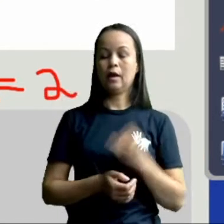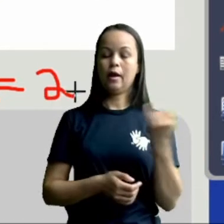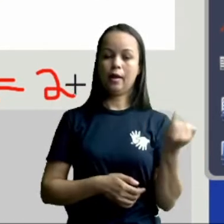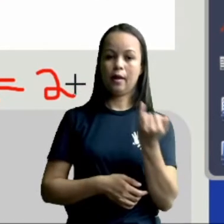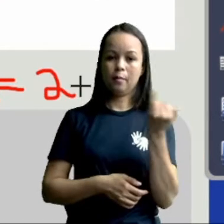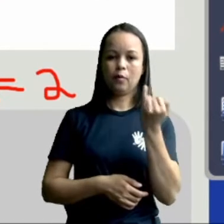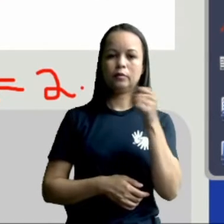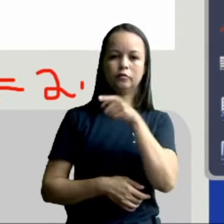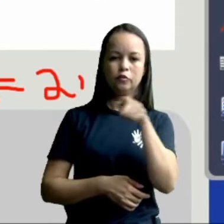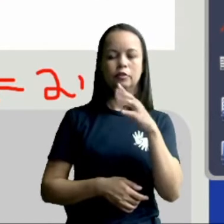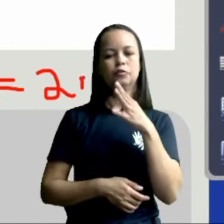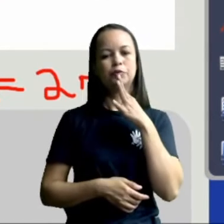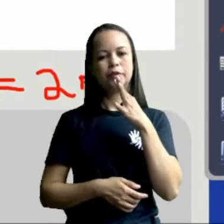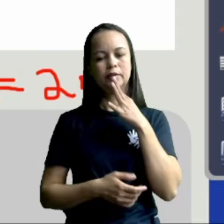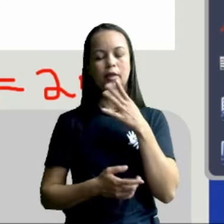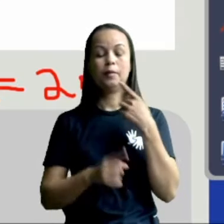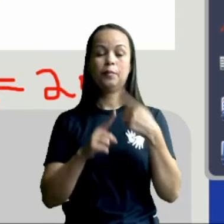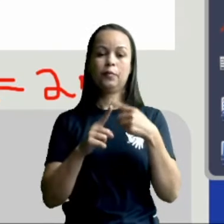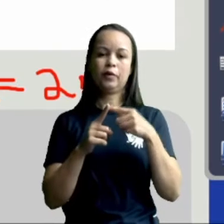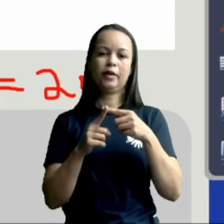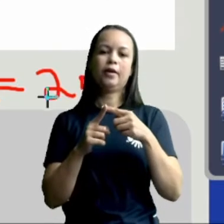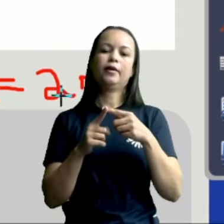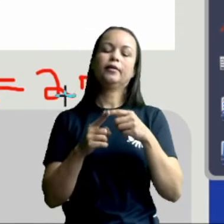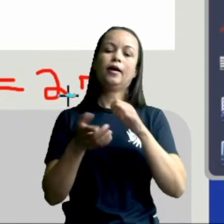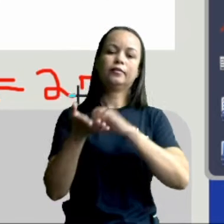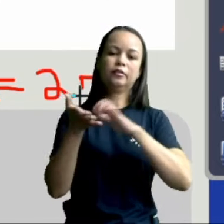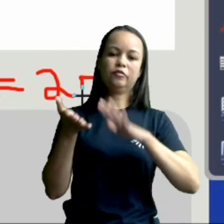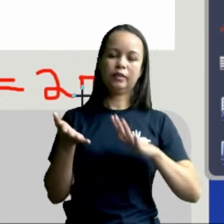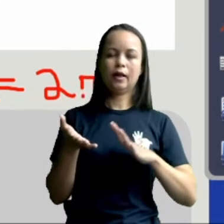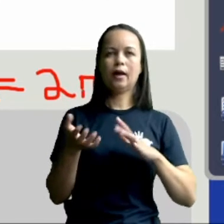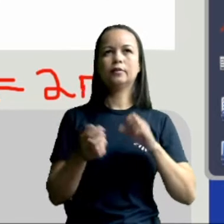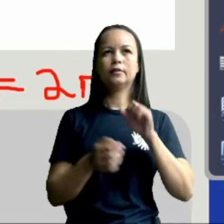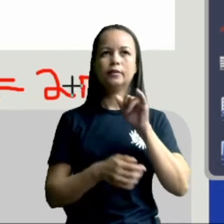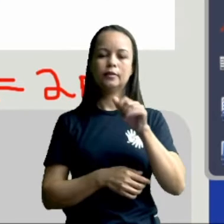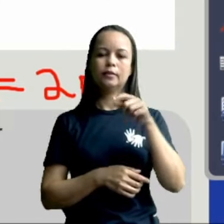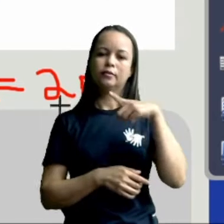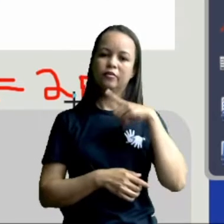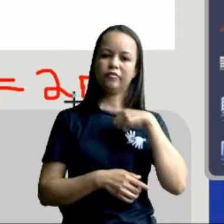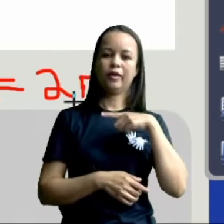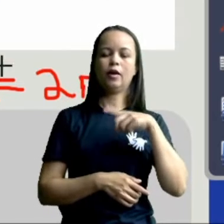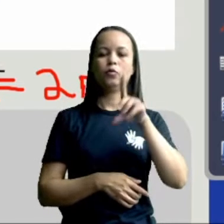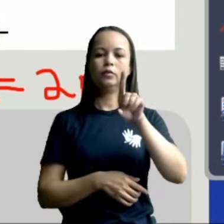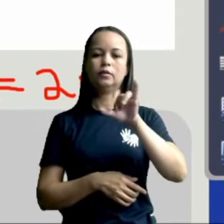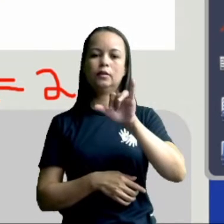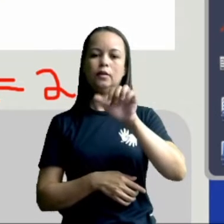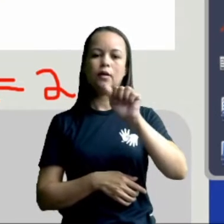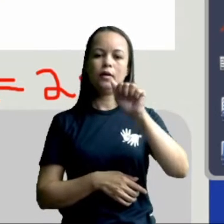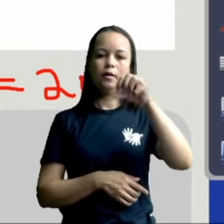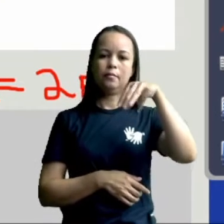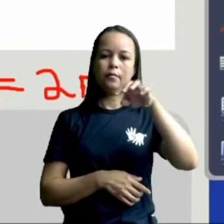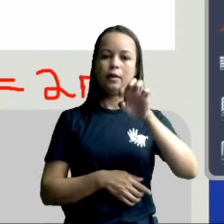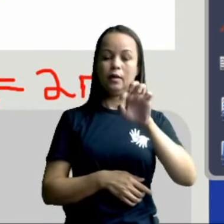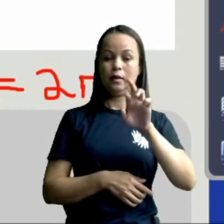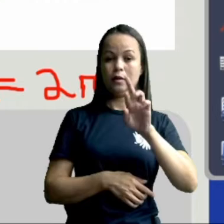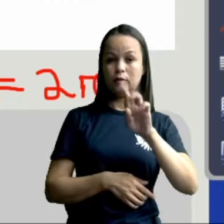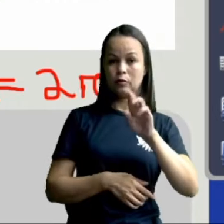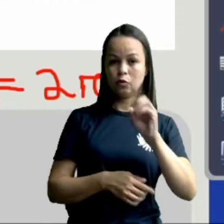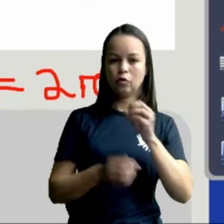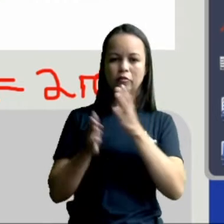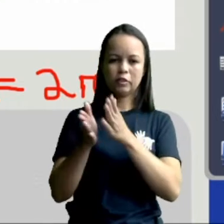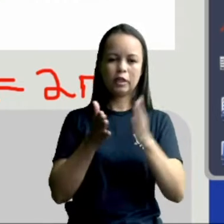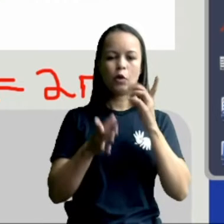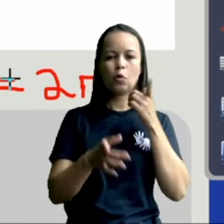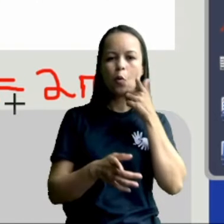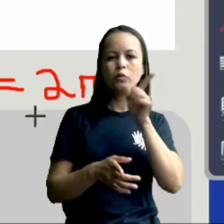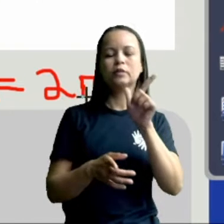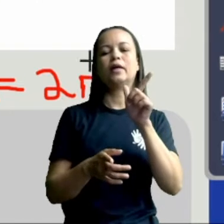você conhecer, porque nos exercícios, se ele der o diâmetro, você, consequentemente, chega no raio, né? O raio é